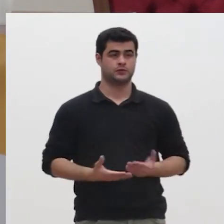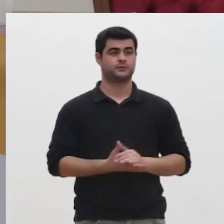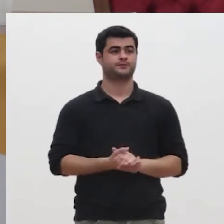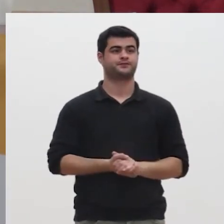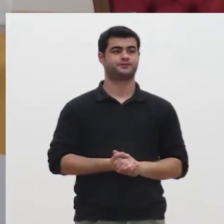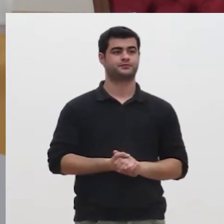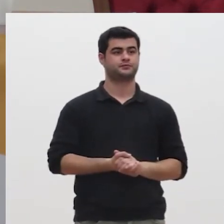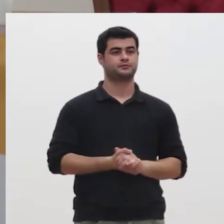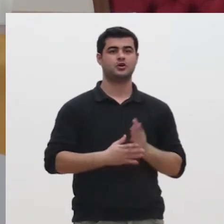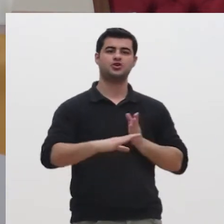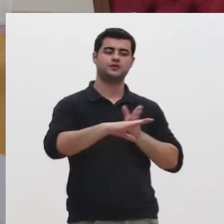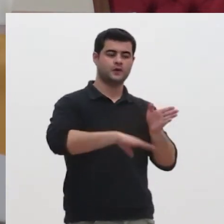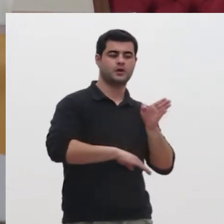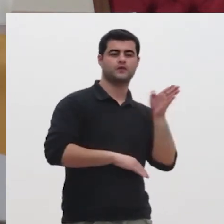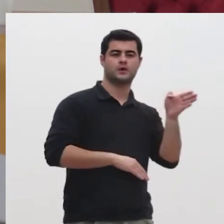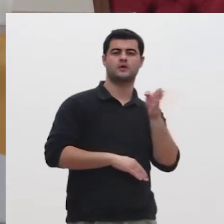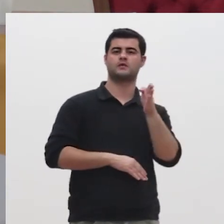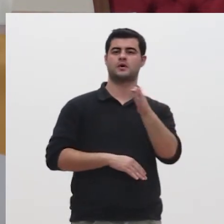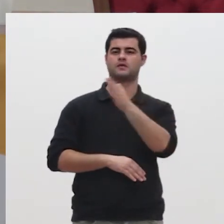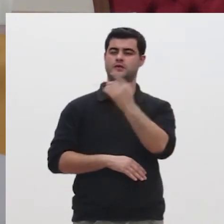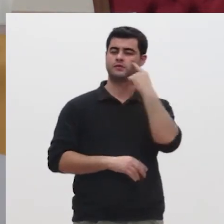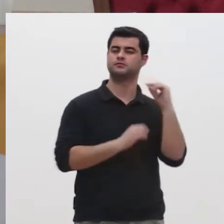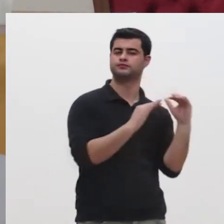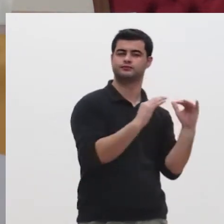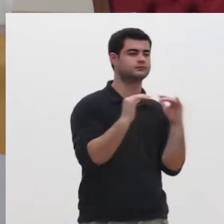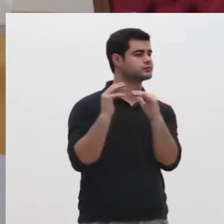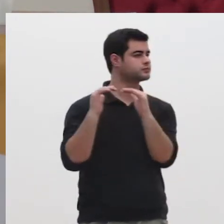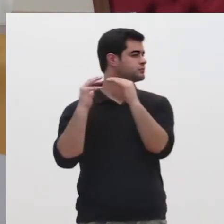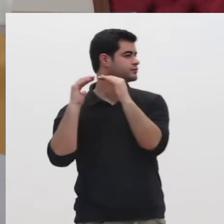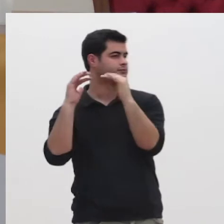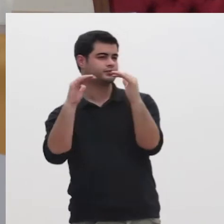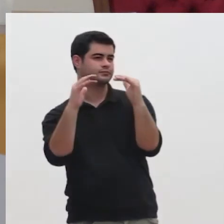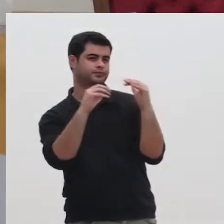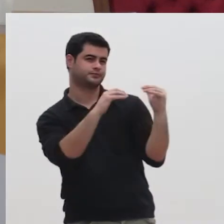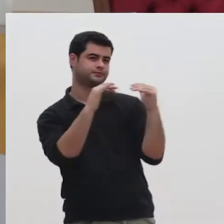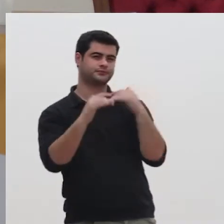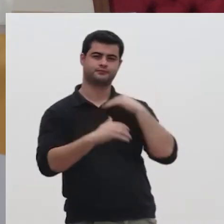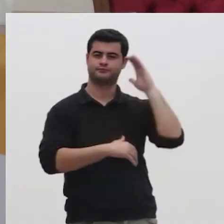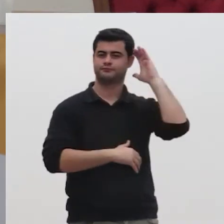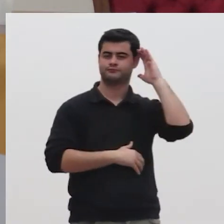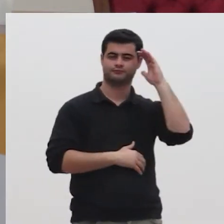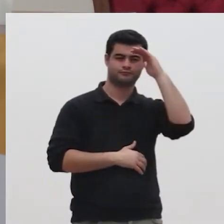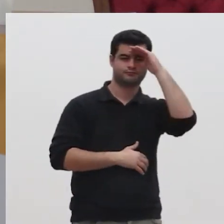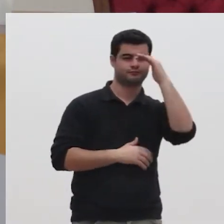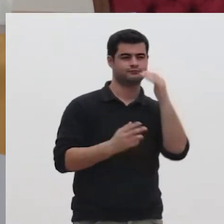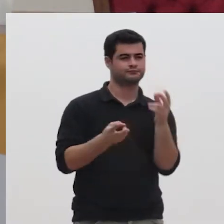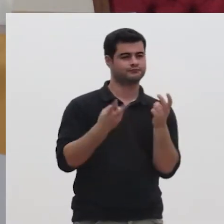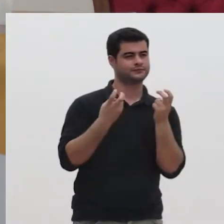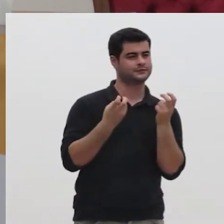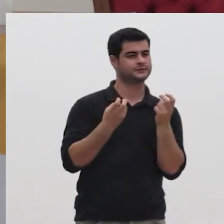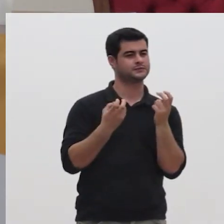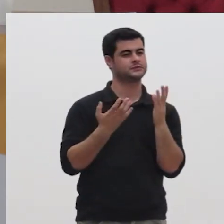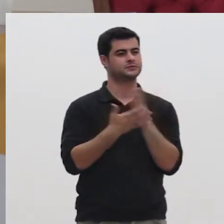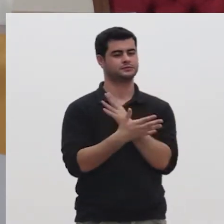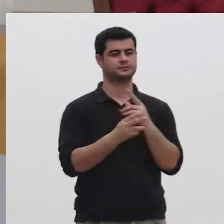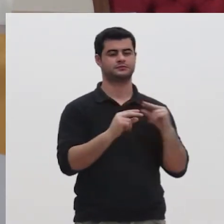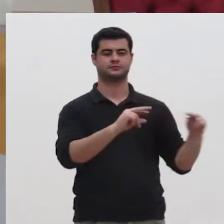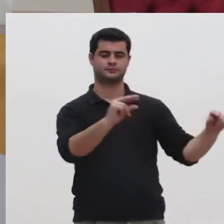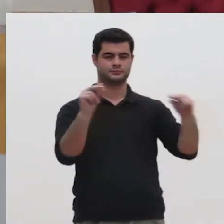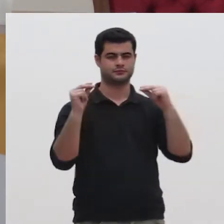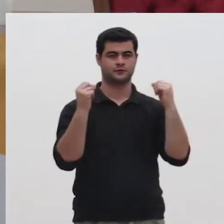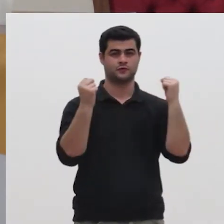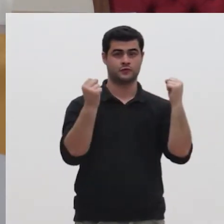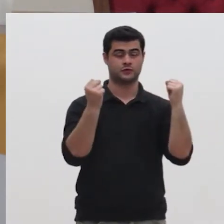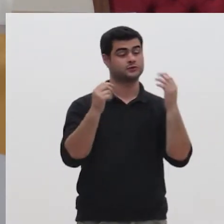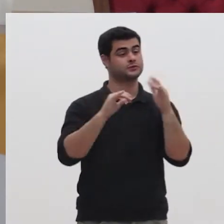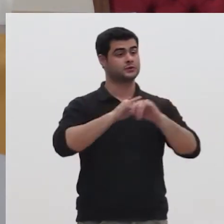história de que parece que a CGU, parece que, porque tudo se fala, não se mostra os documentos. Então, é dizer o seguinte,